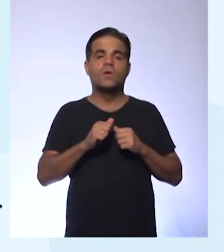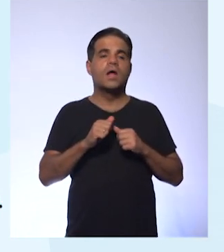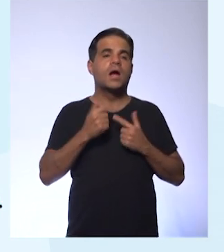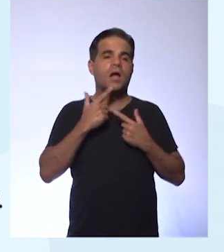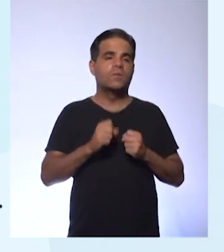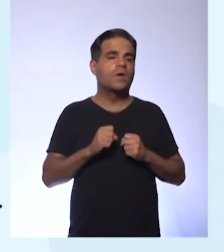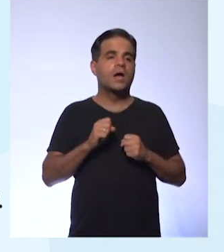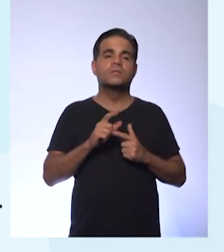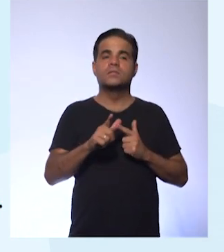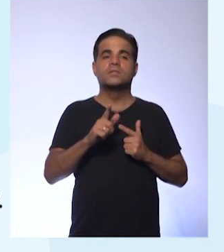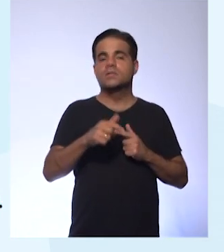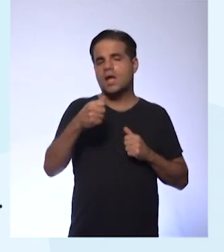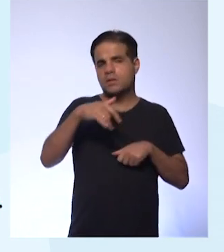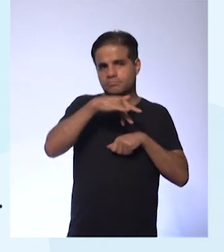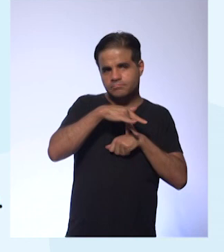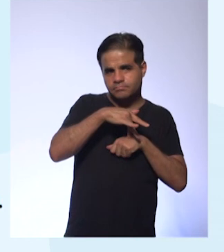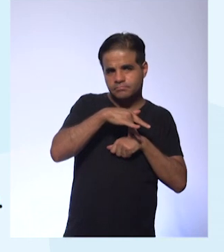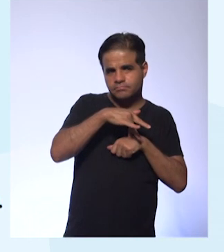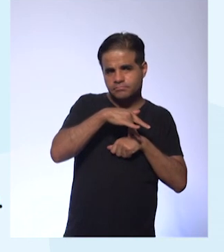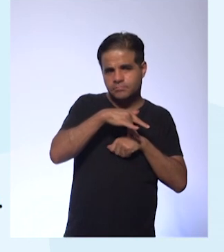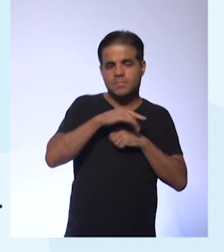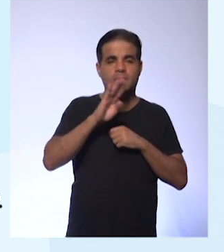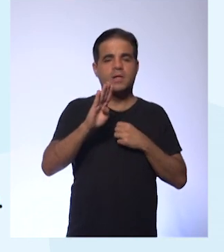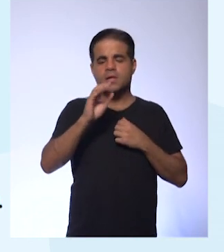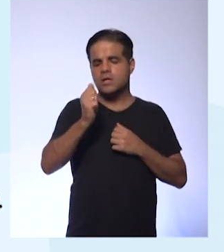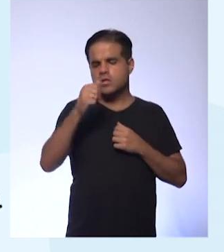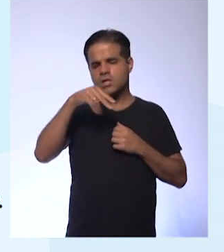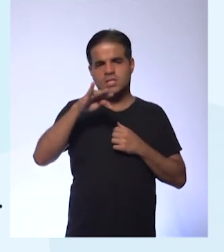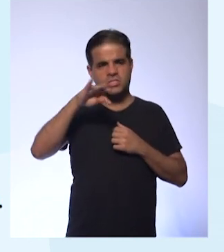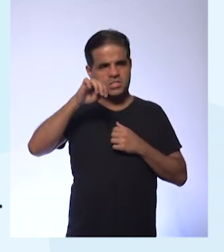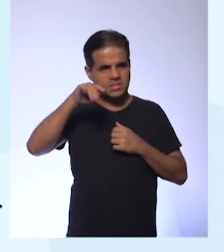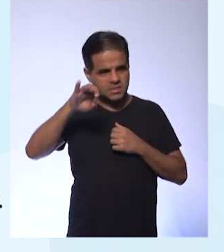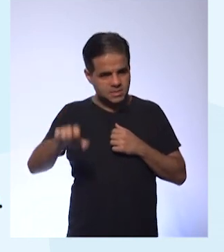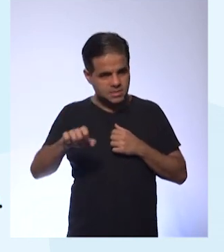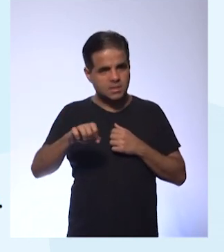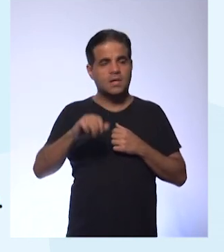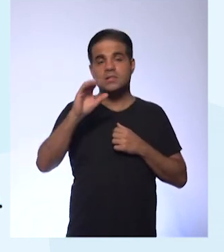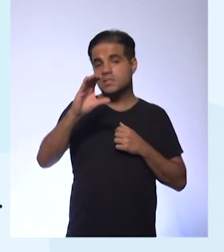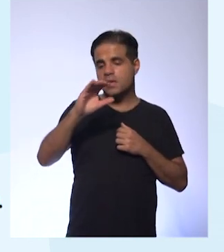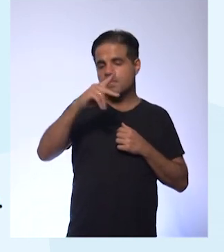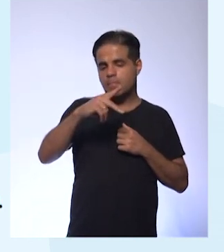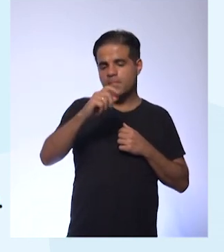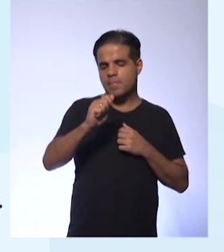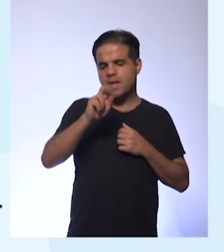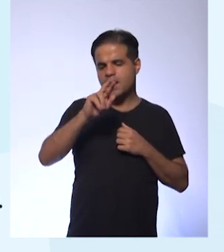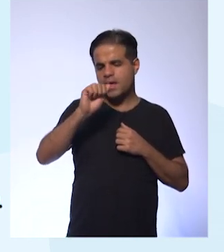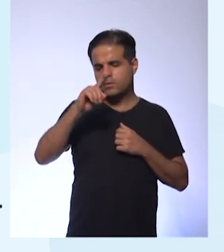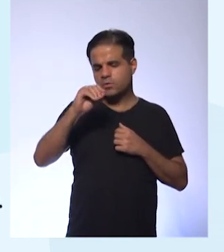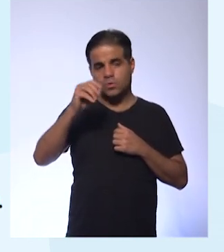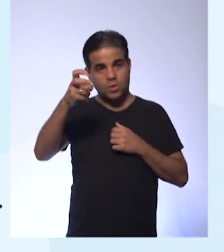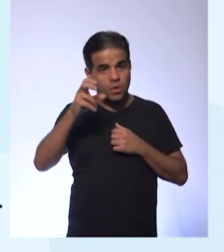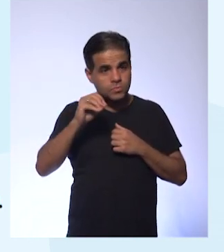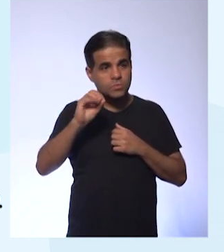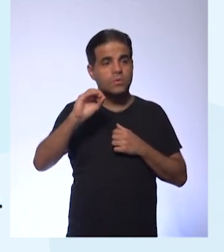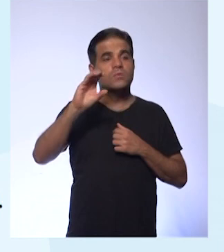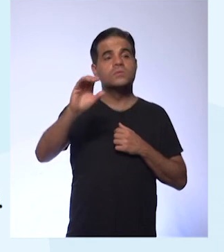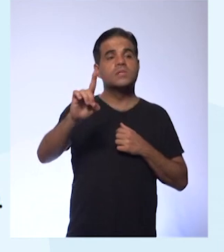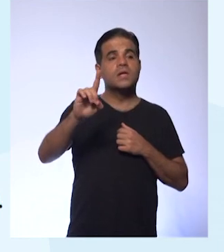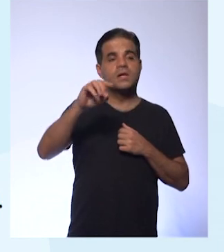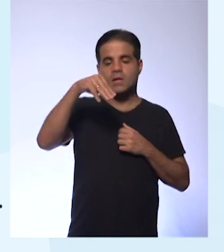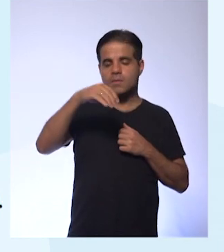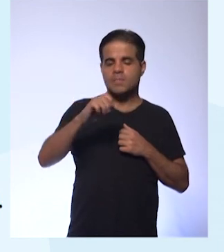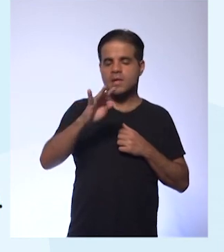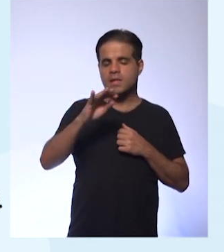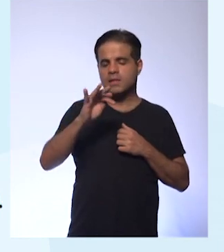Letra A, ironia. Letra B, antítese. Letra C, é um paradoxo. Ou D, se